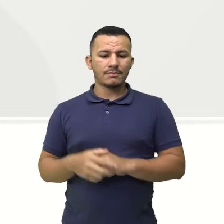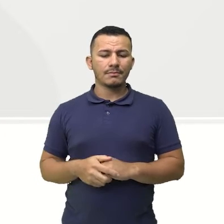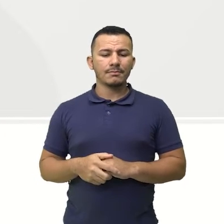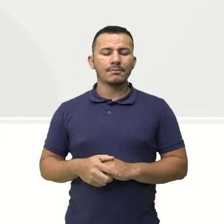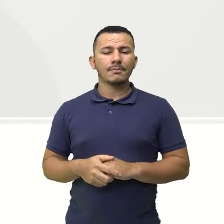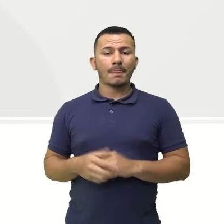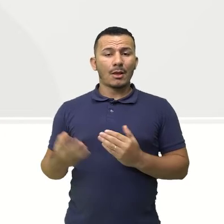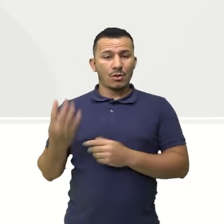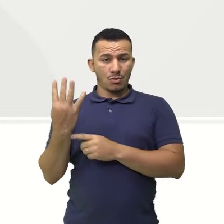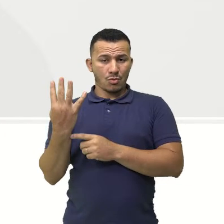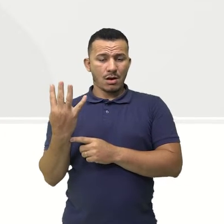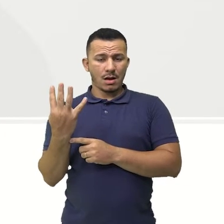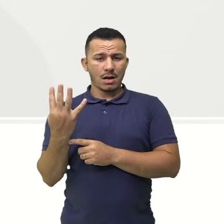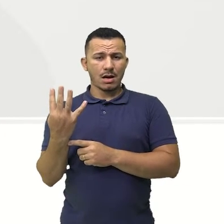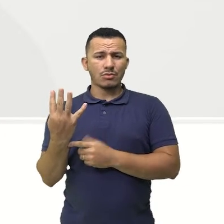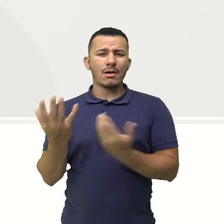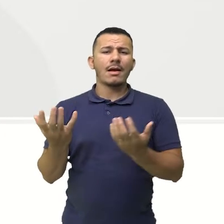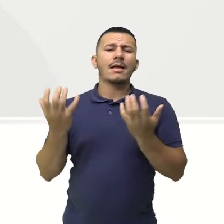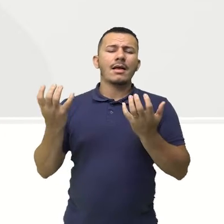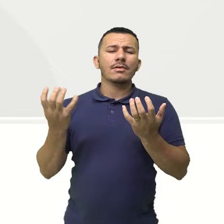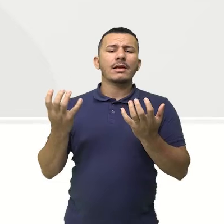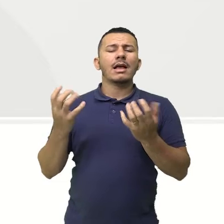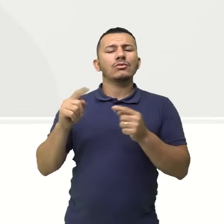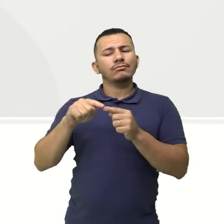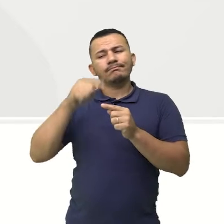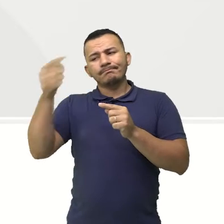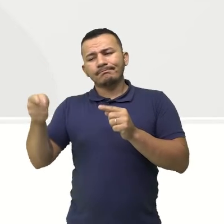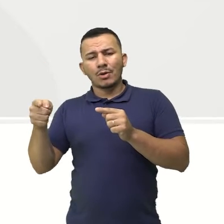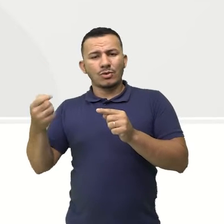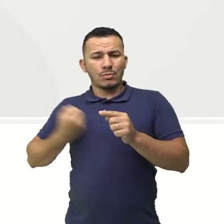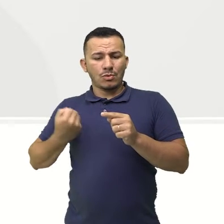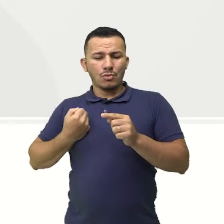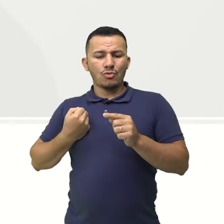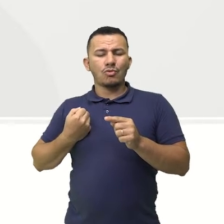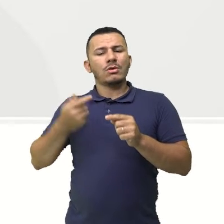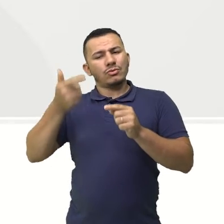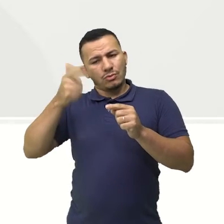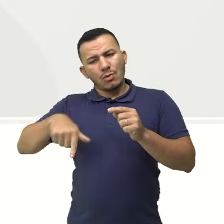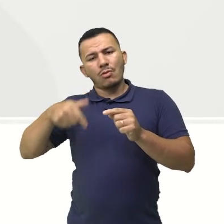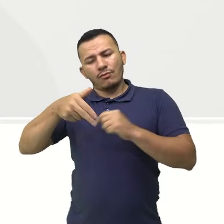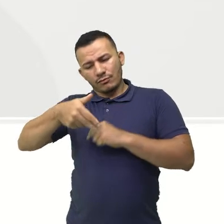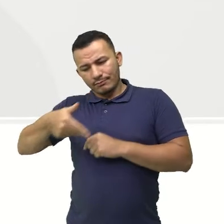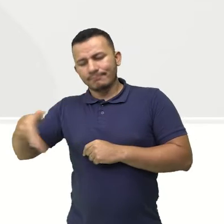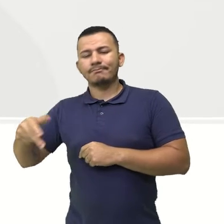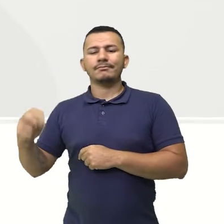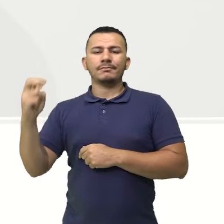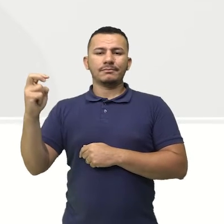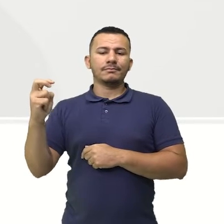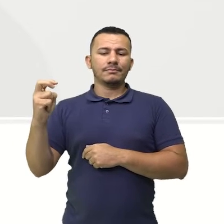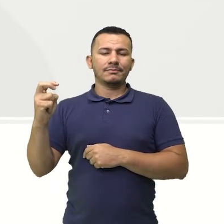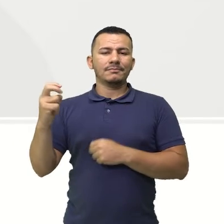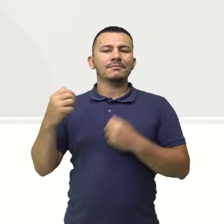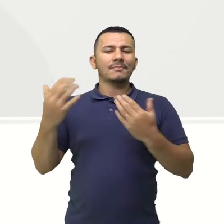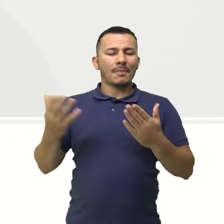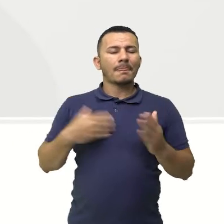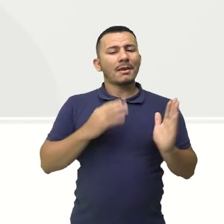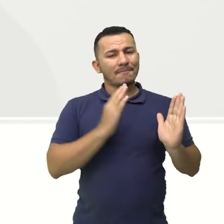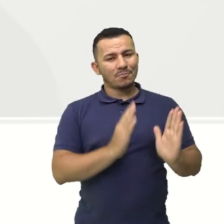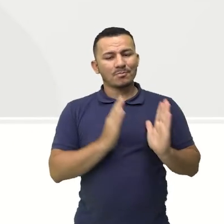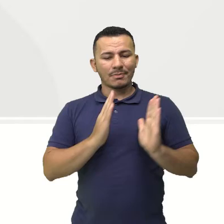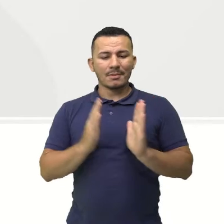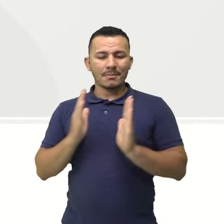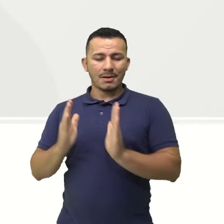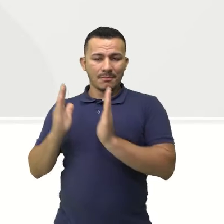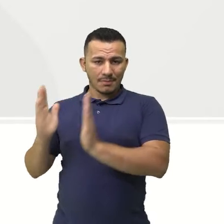Agora você está no 4. Ah, mas eu quero o sucessor. Então você deverá caminhar e chegar no 5. Então é por isso que